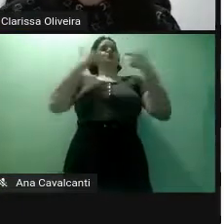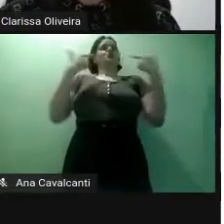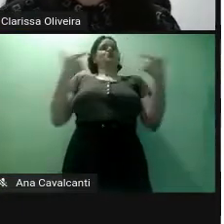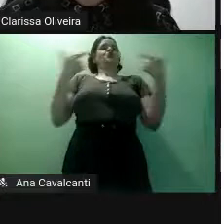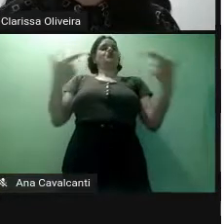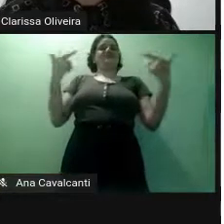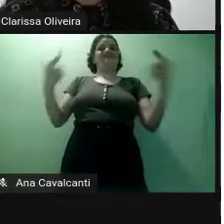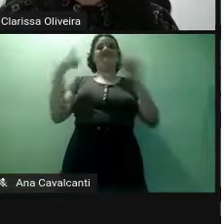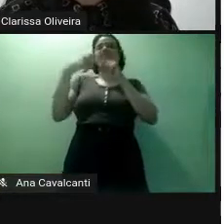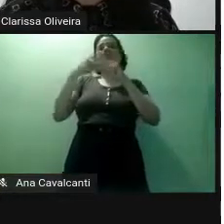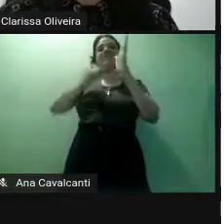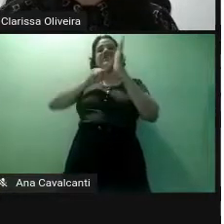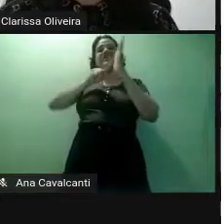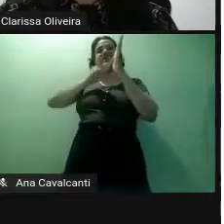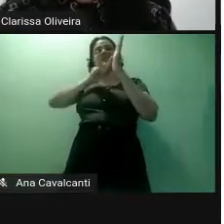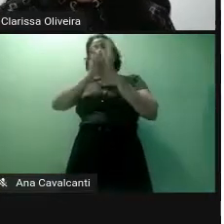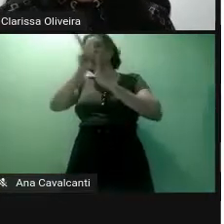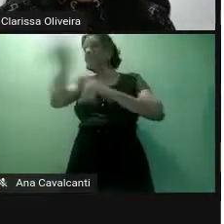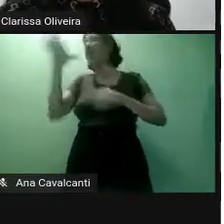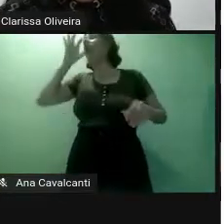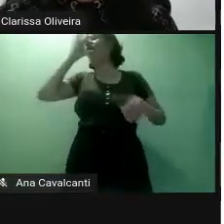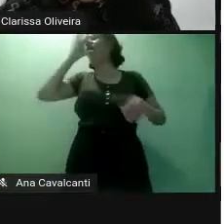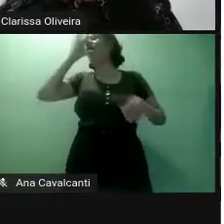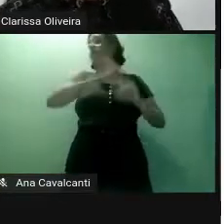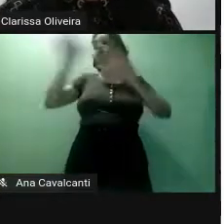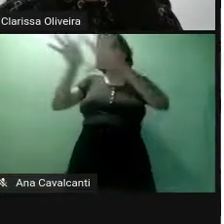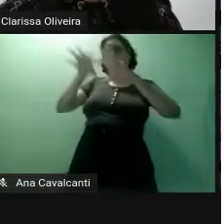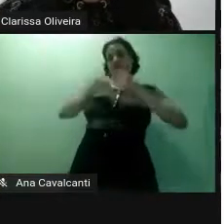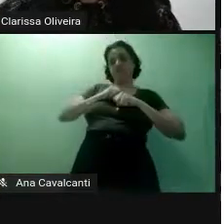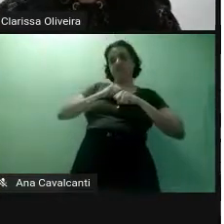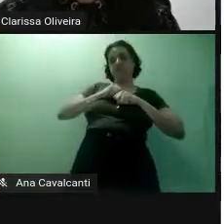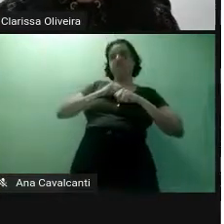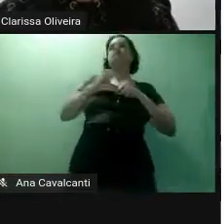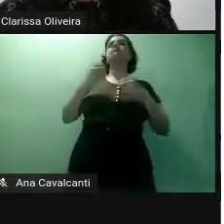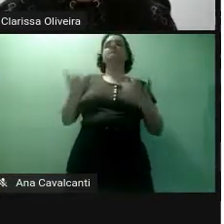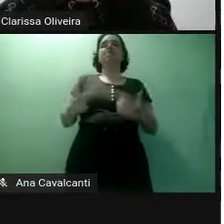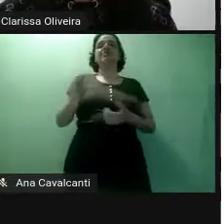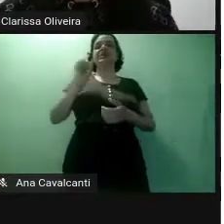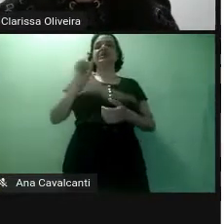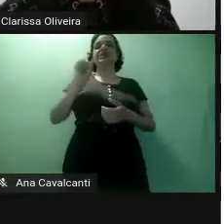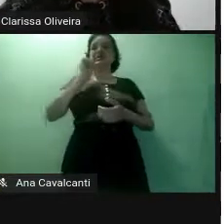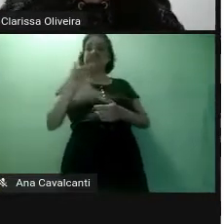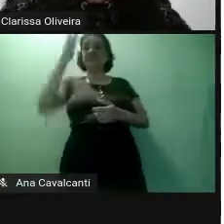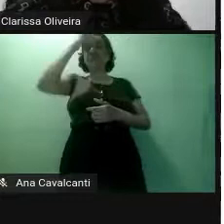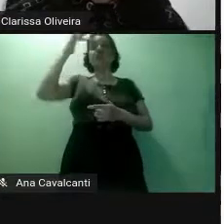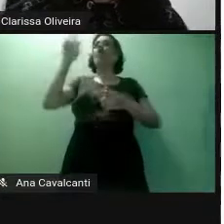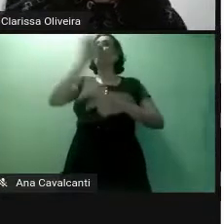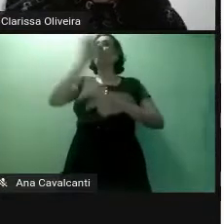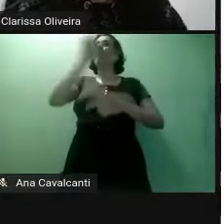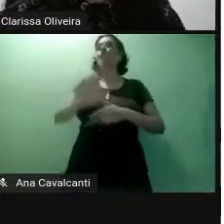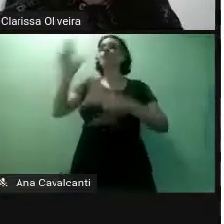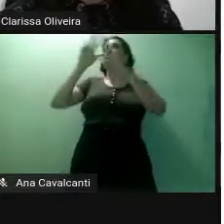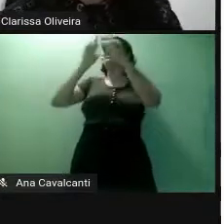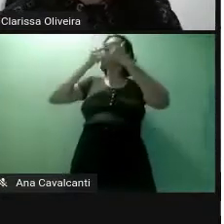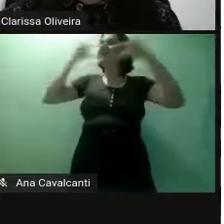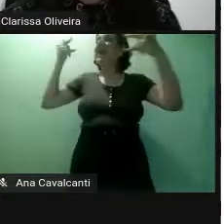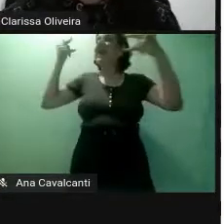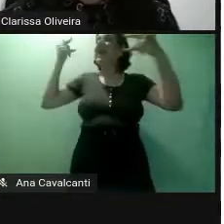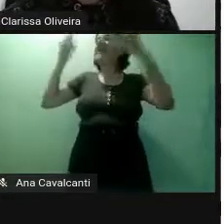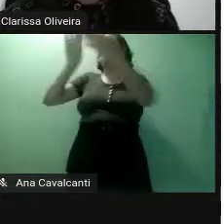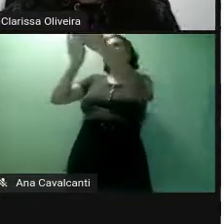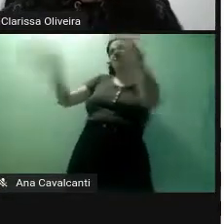vírus é bastante contagioso. Então, se ninguém estiver usando máscara, nem estiver respeitando o